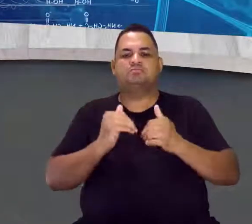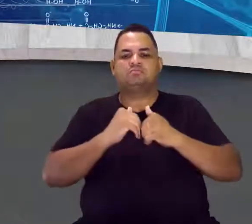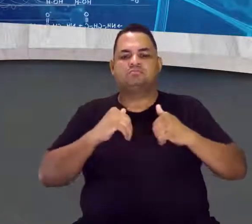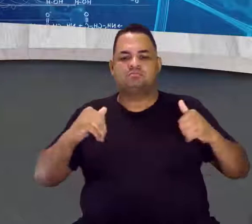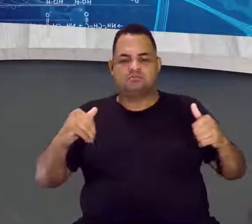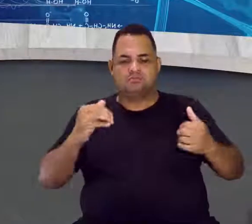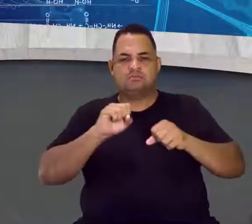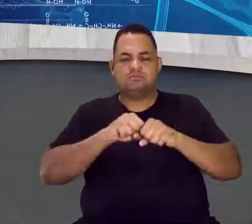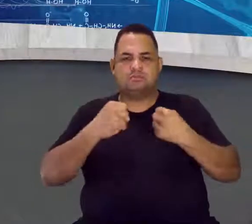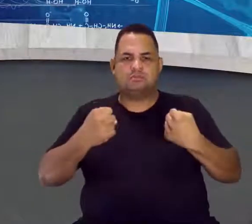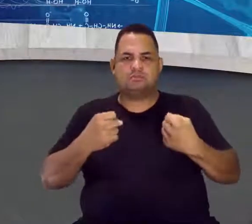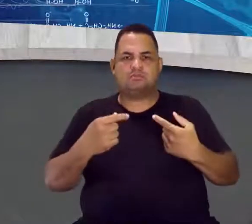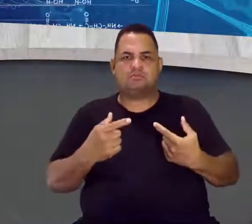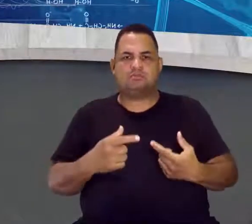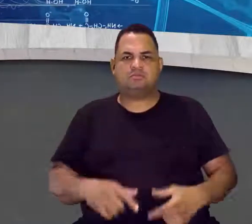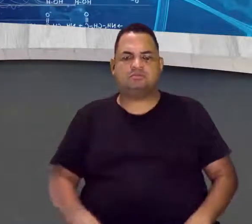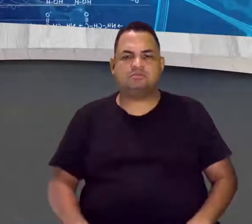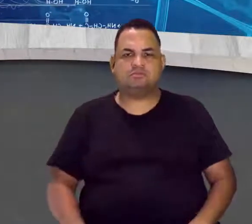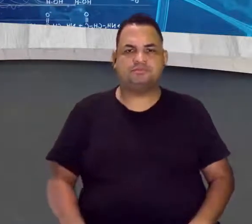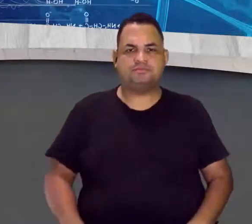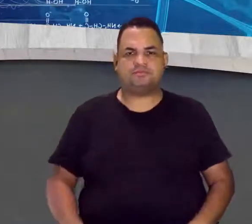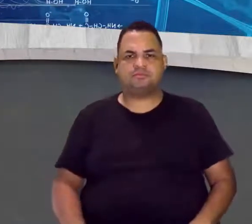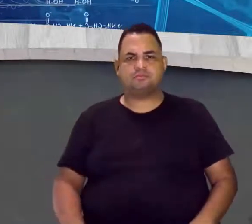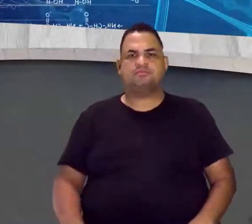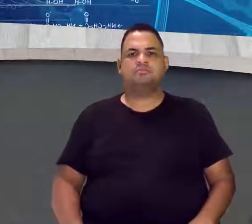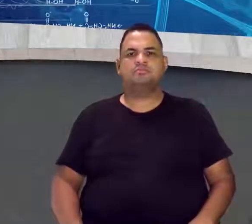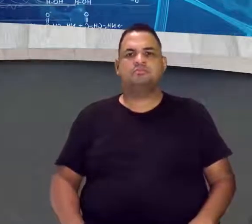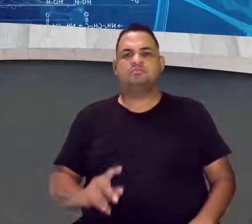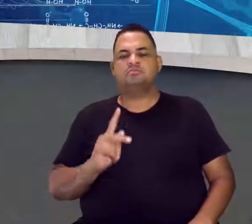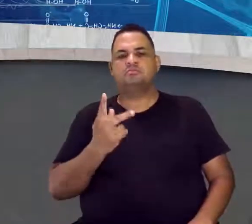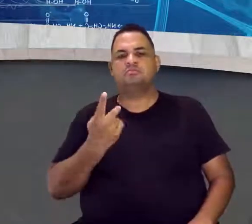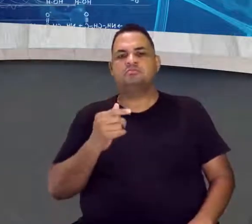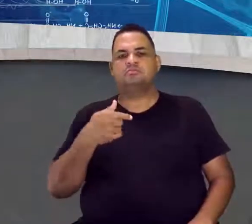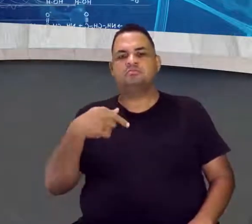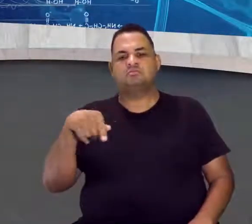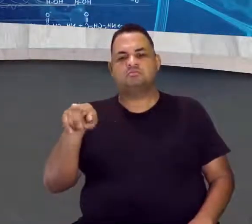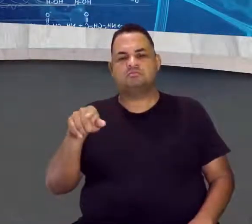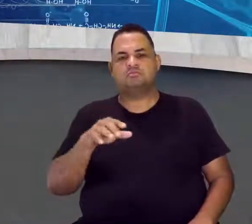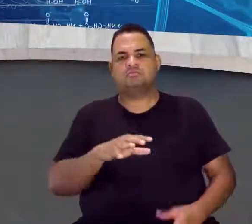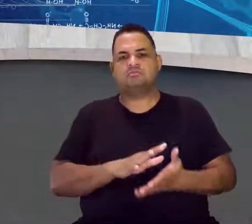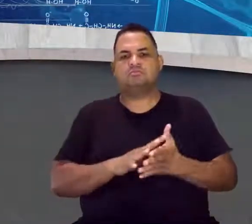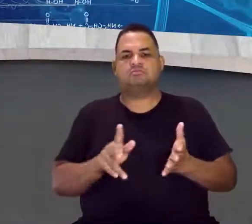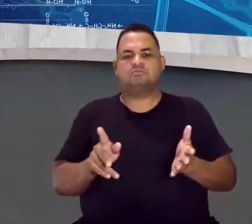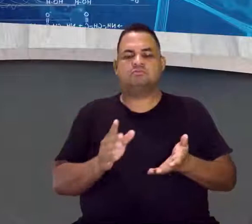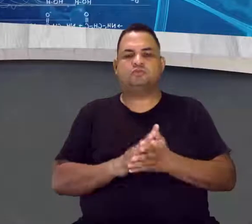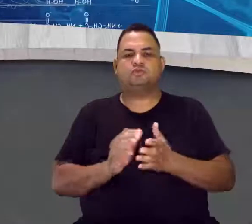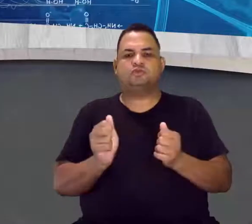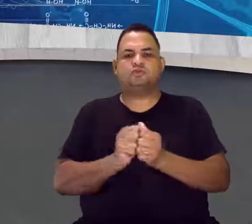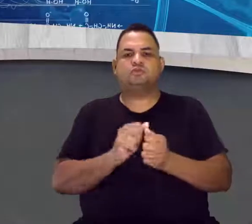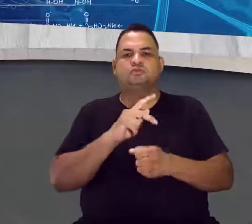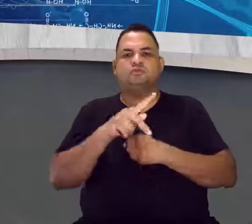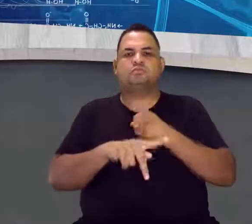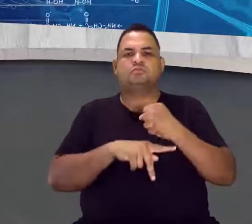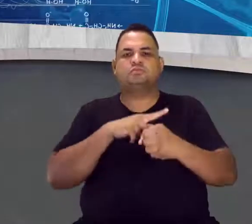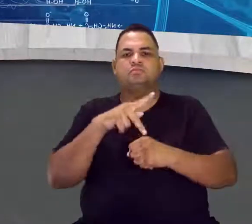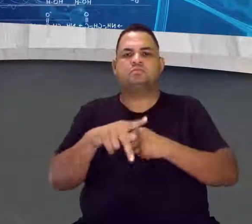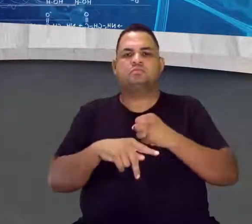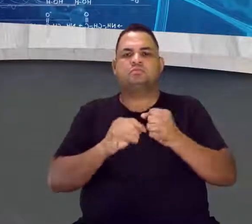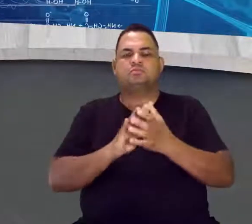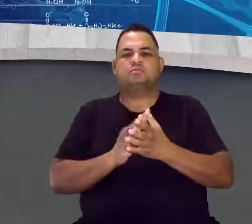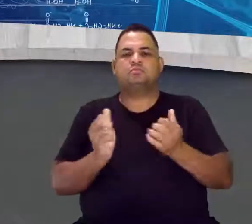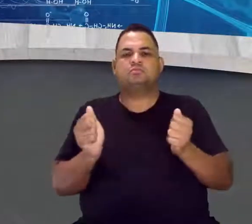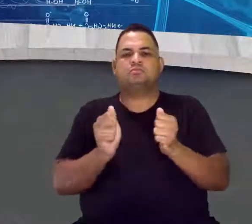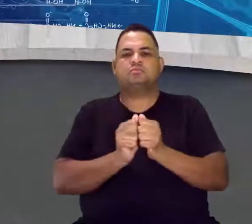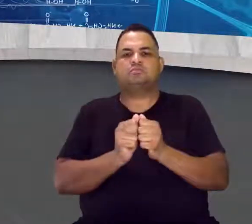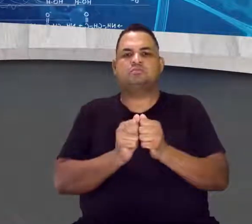um par de hidrogênio, ou de elétrons, e o hidrogênio, tadinho, vai embora só com seu próton fazer uma ligação com a molécula